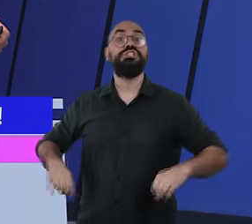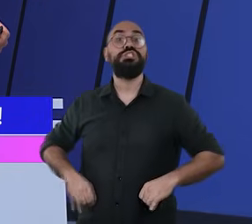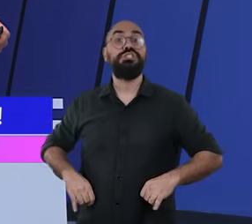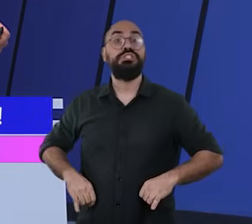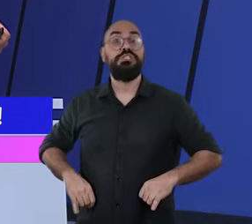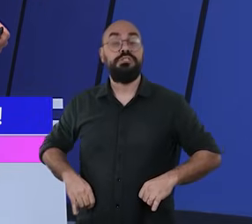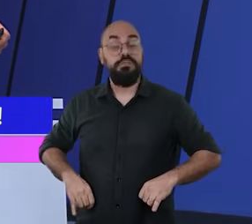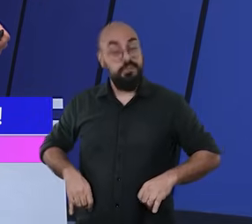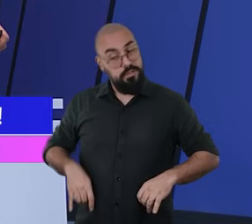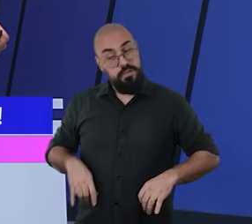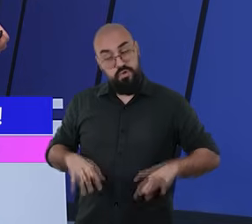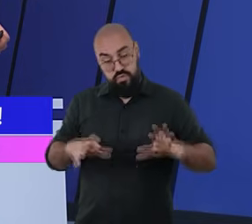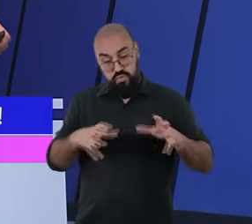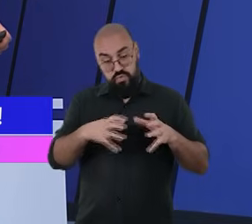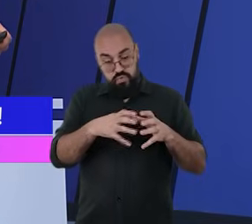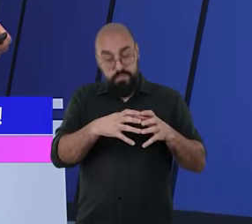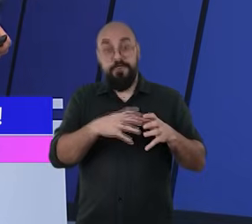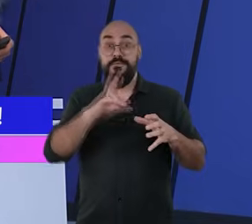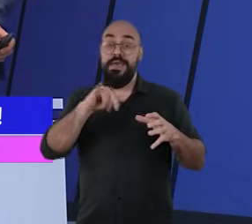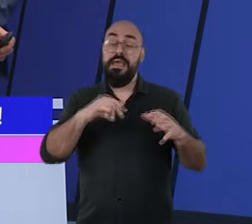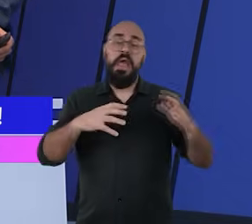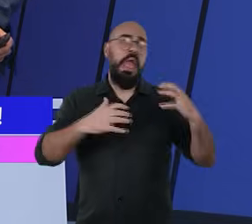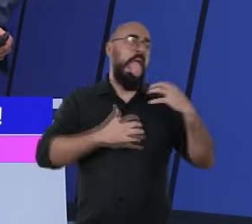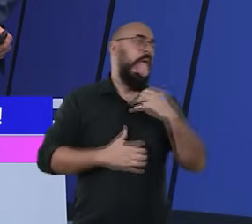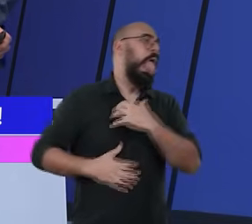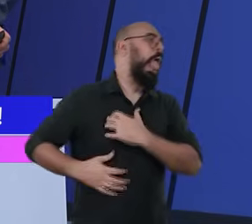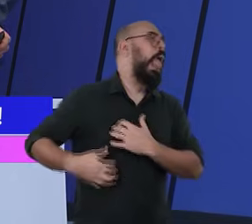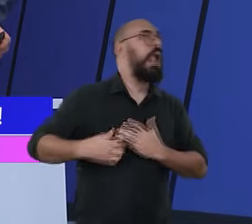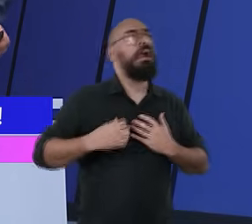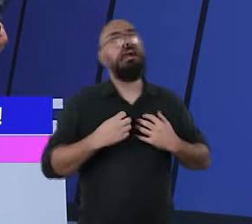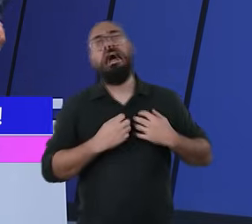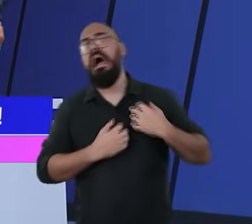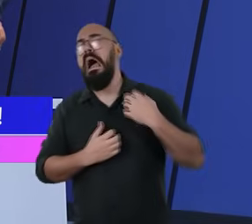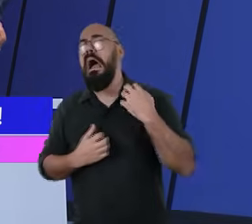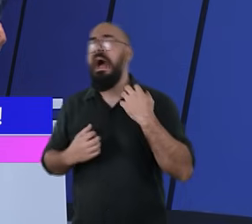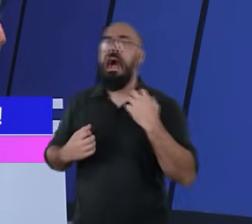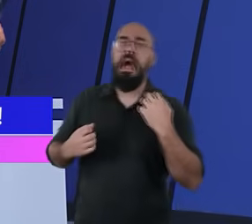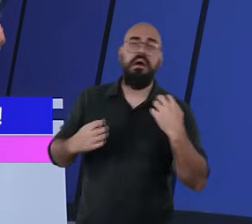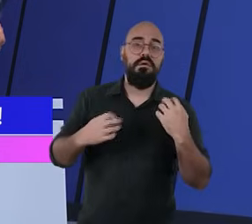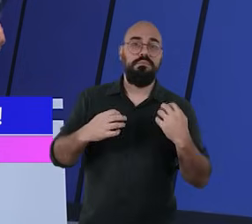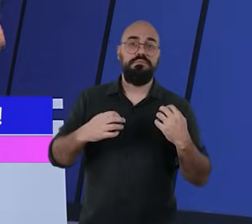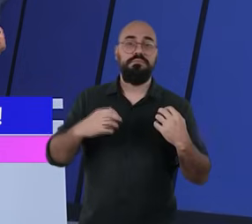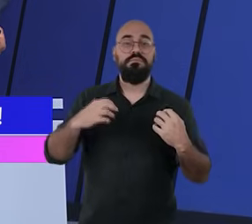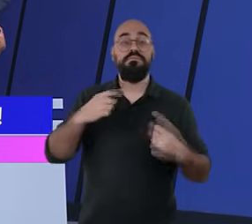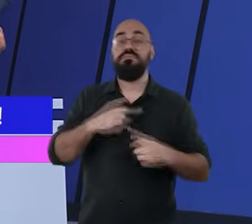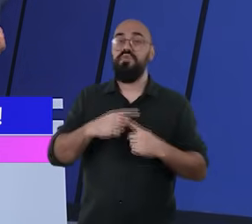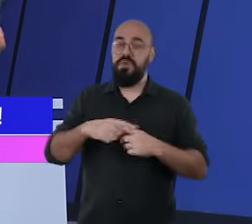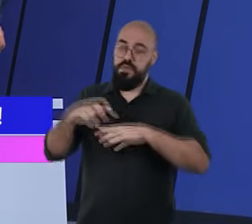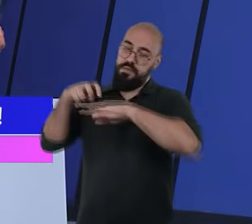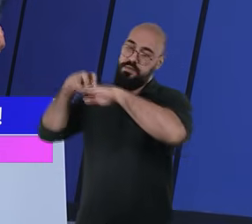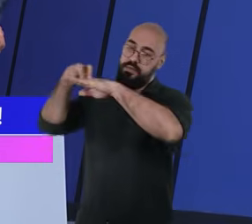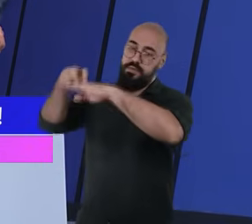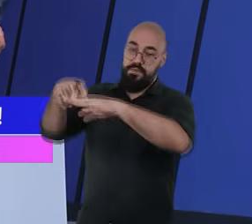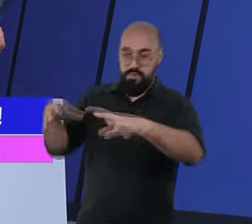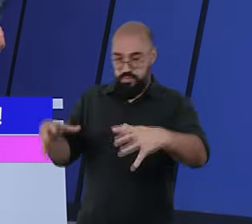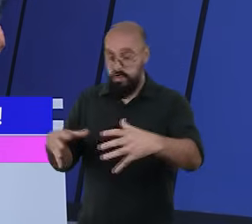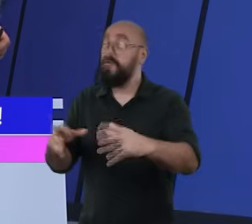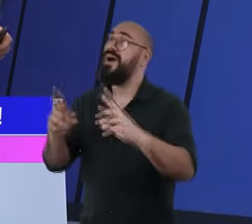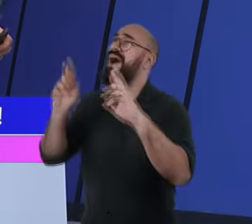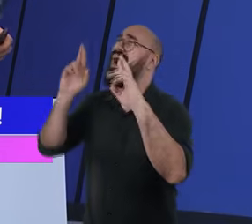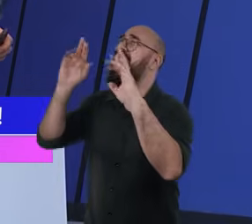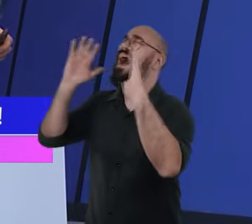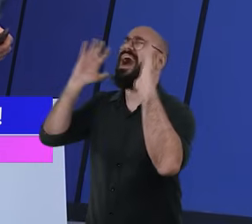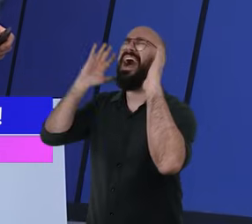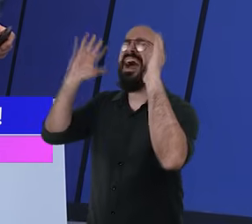de pessoas que ficará desesperado. Porque a volta de Jesus é esperança e certeza para um grupo de